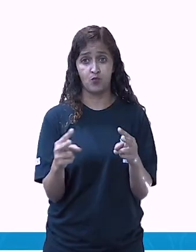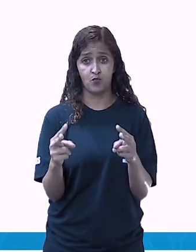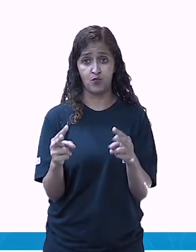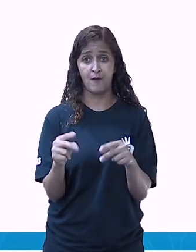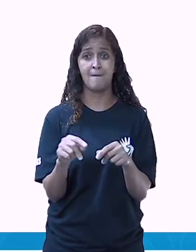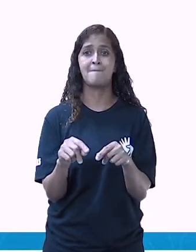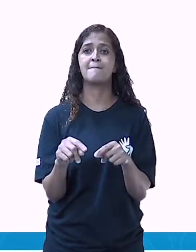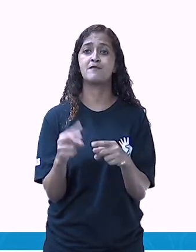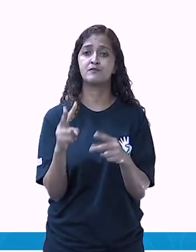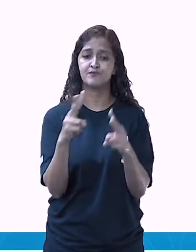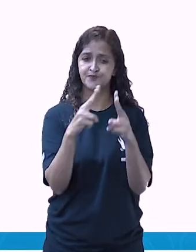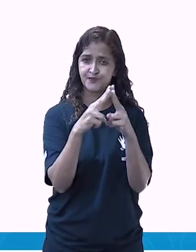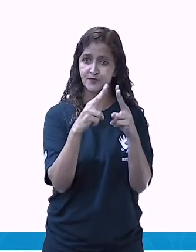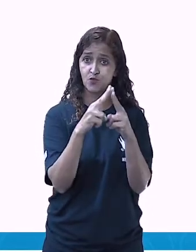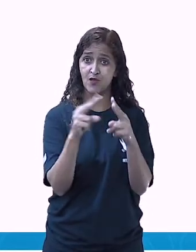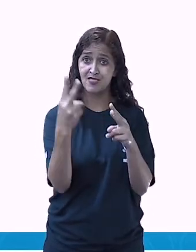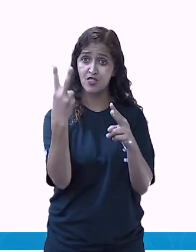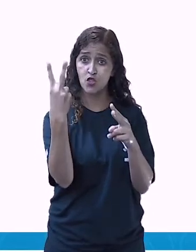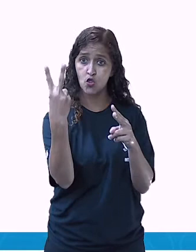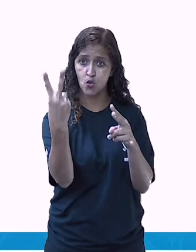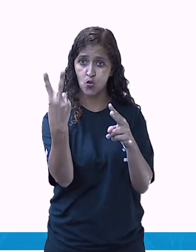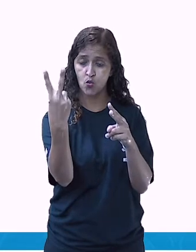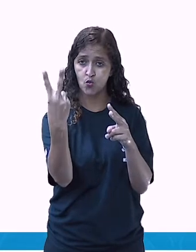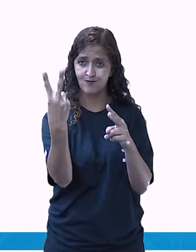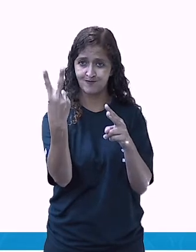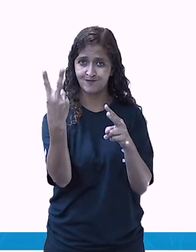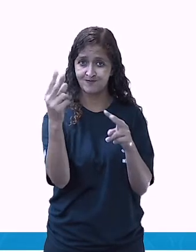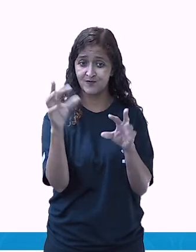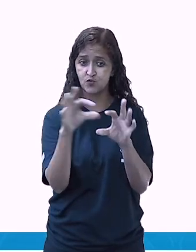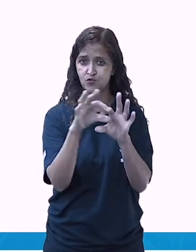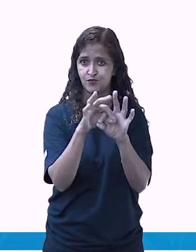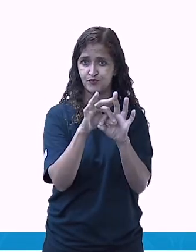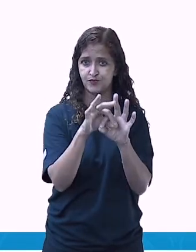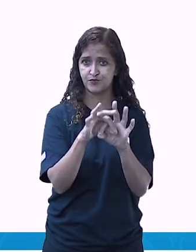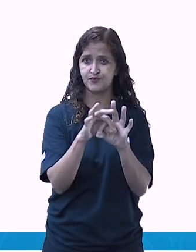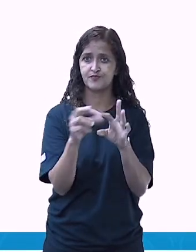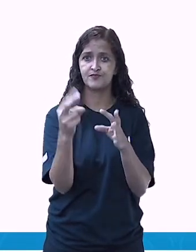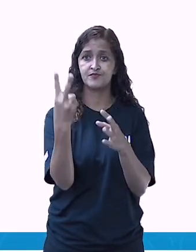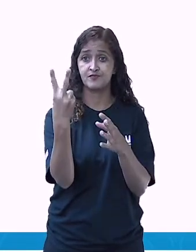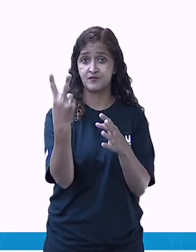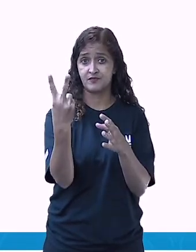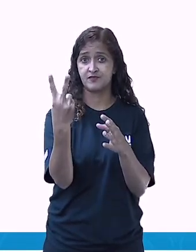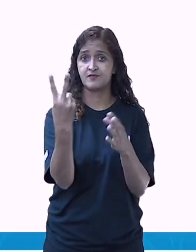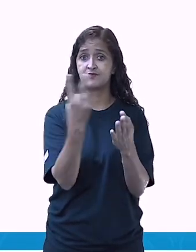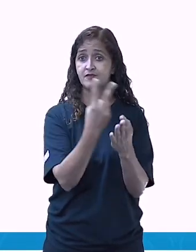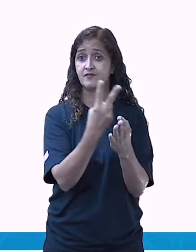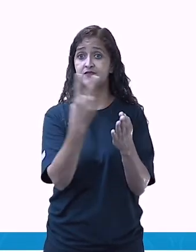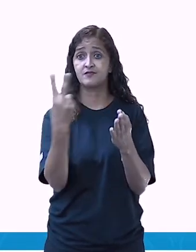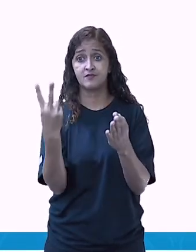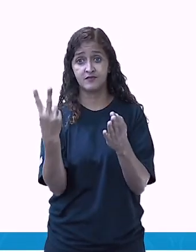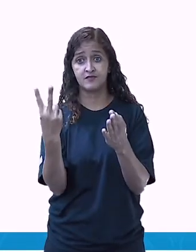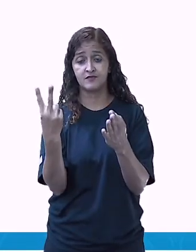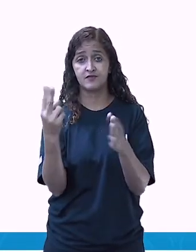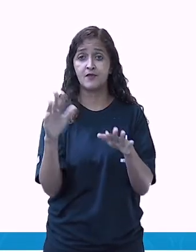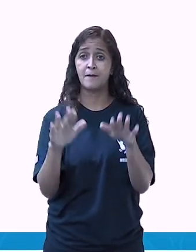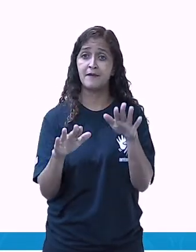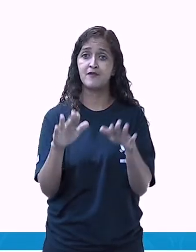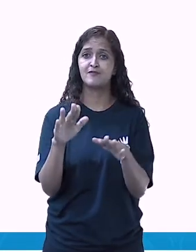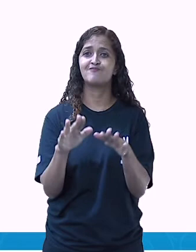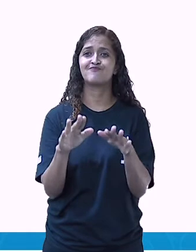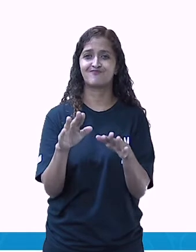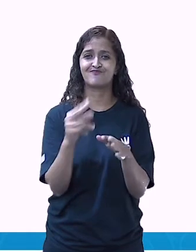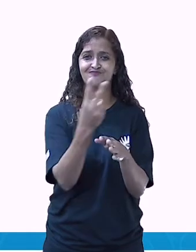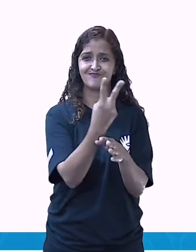par corresponde a 2 elementos. Pode ser 2 casais, né? Pode ser 2 pessoas, um